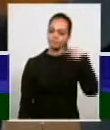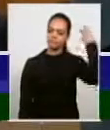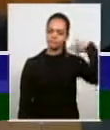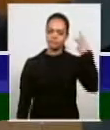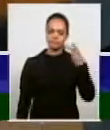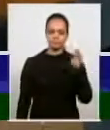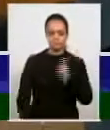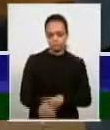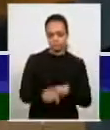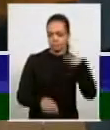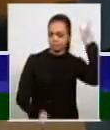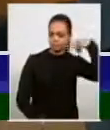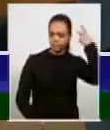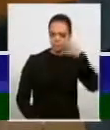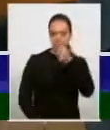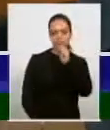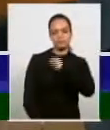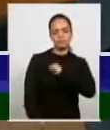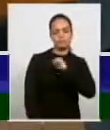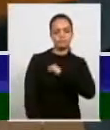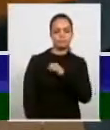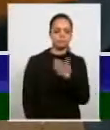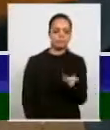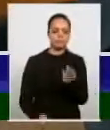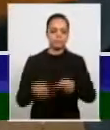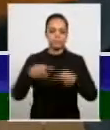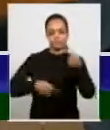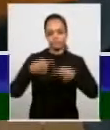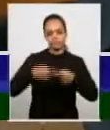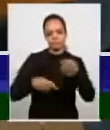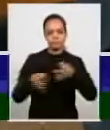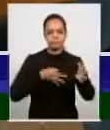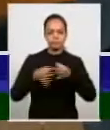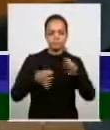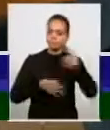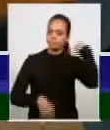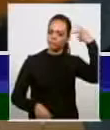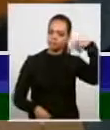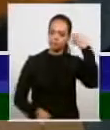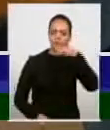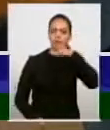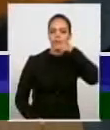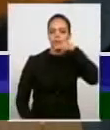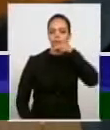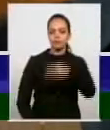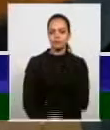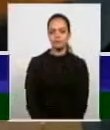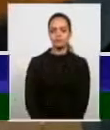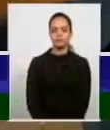Vereador, ainda em tempo, vereador Silésio Miranda, em discussão ao projeto, vereador Márcio Nobre.